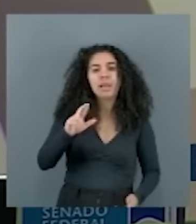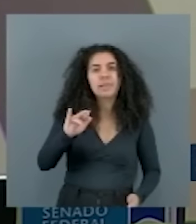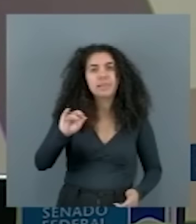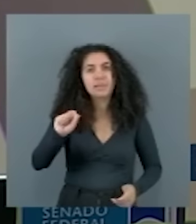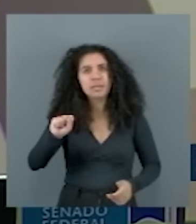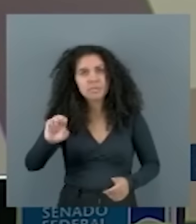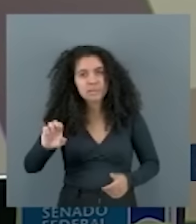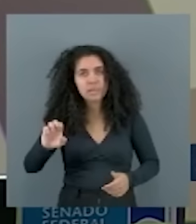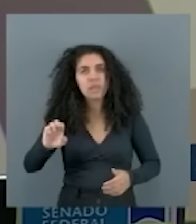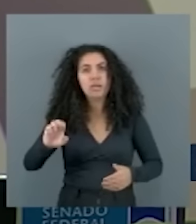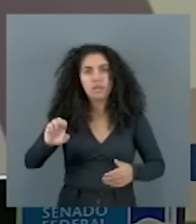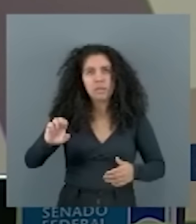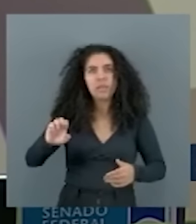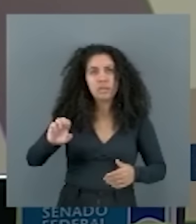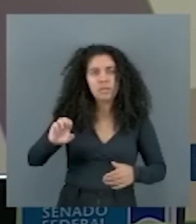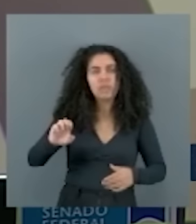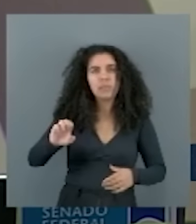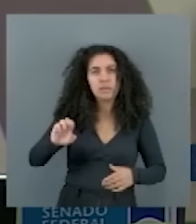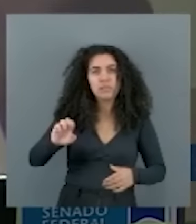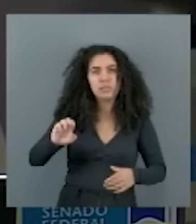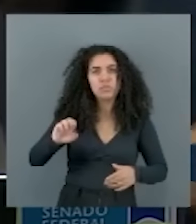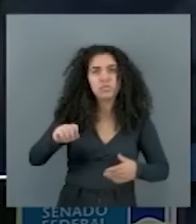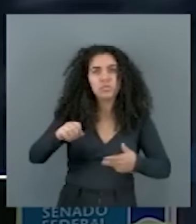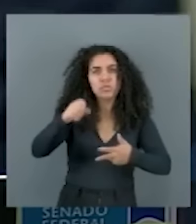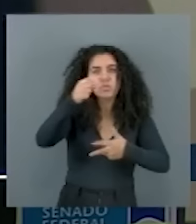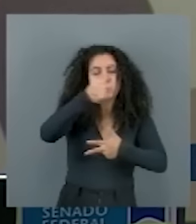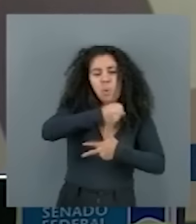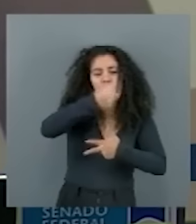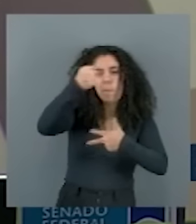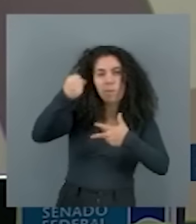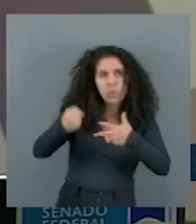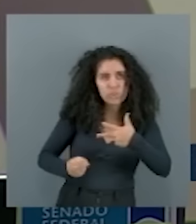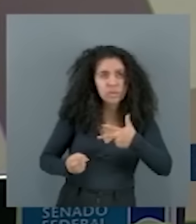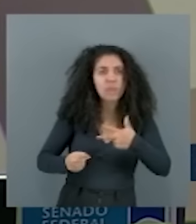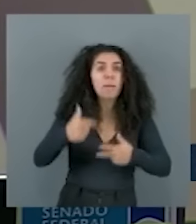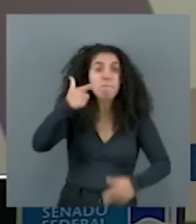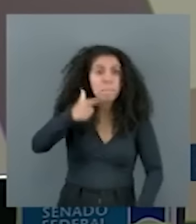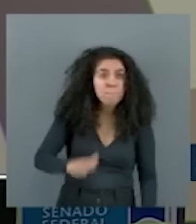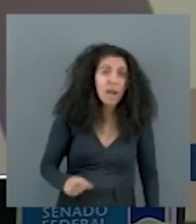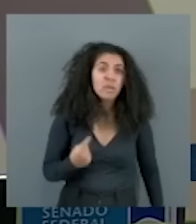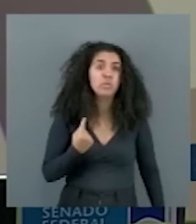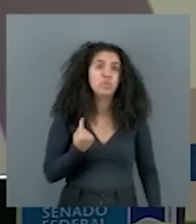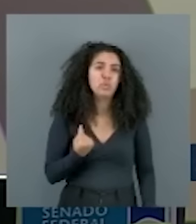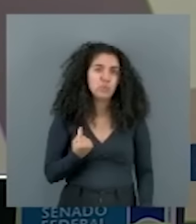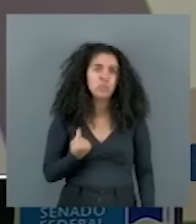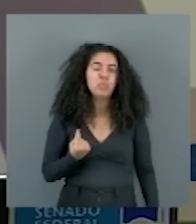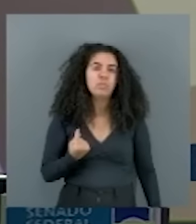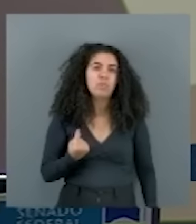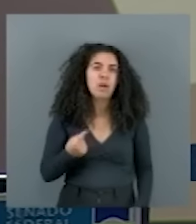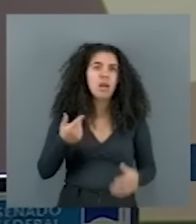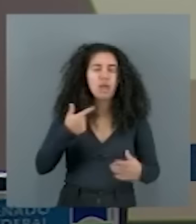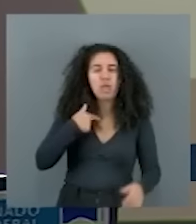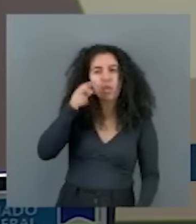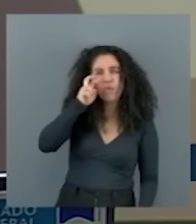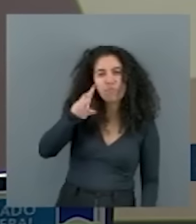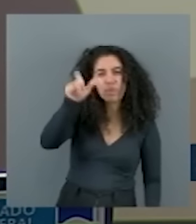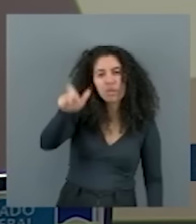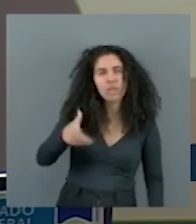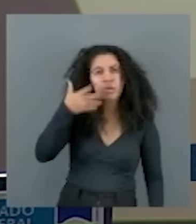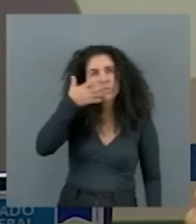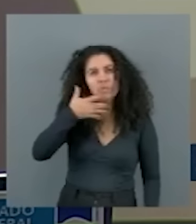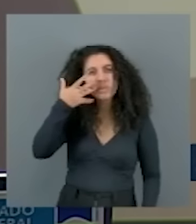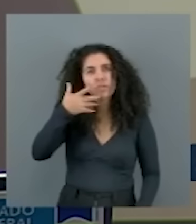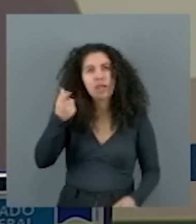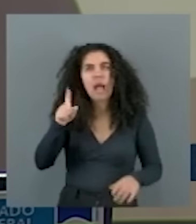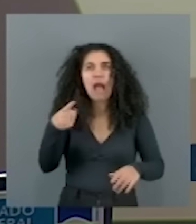mais uma, diga-se de passagem, vi aqui agora há pouco a fala do líder Jax, dizendo que há um terceiro turno de